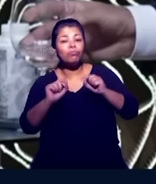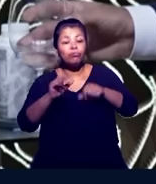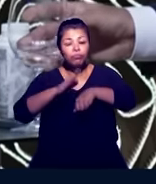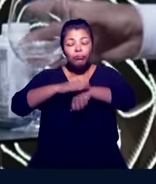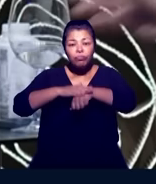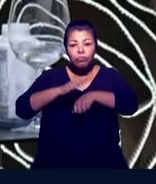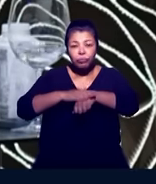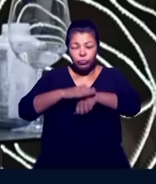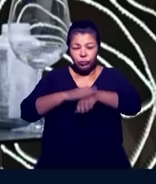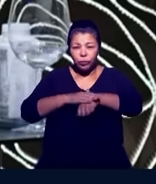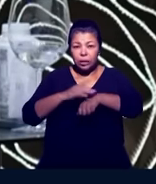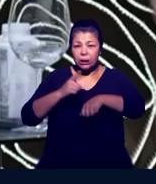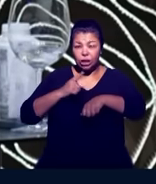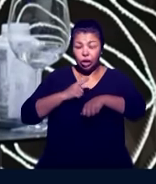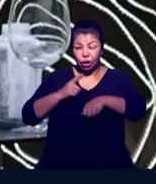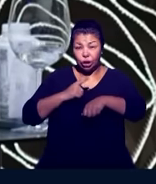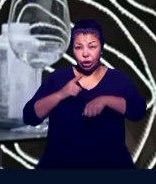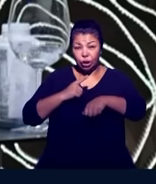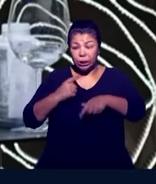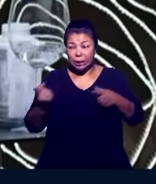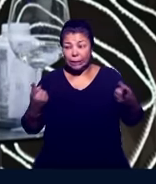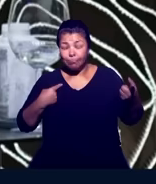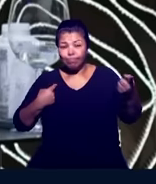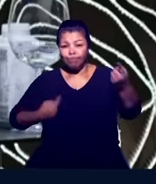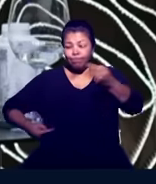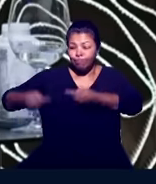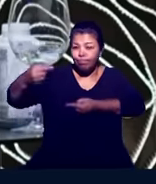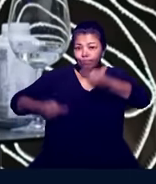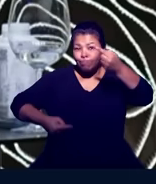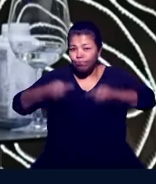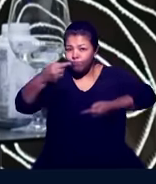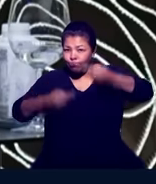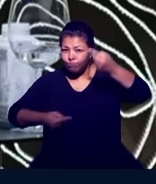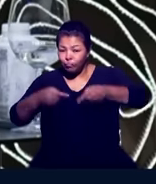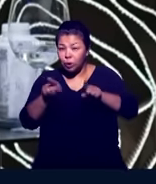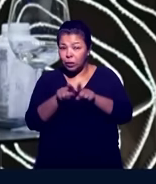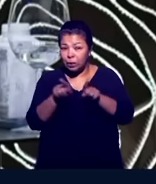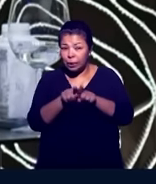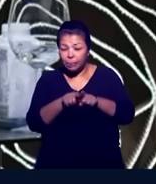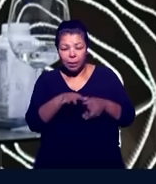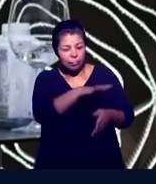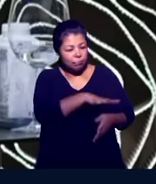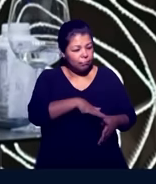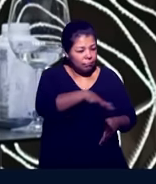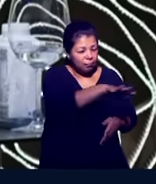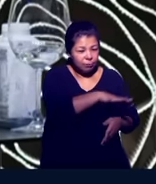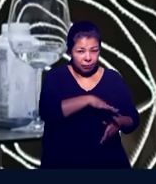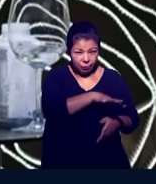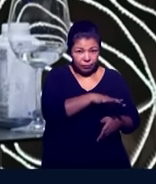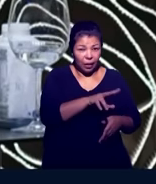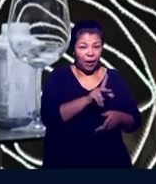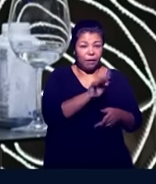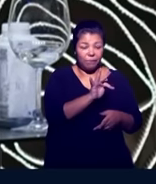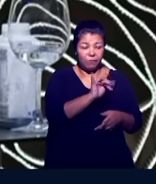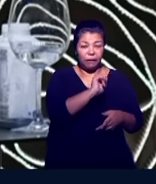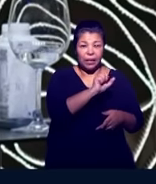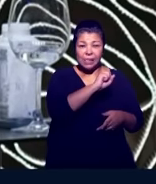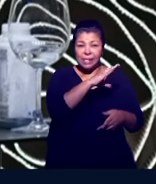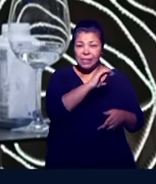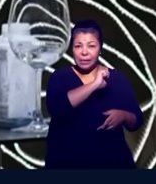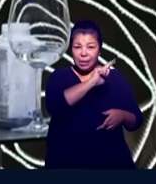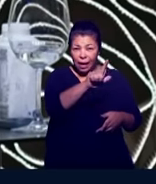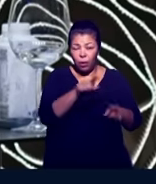contra a união que não pode revidar a guerra fiscal entre os Estados um revida o outro o que é um